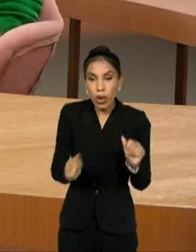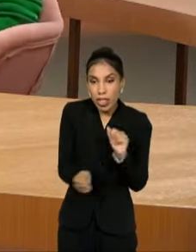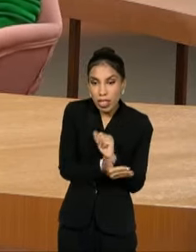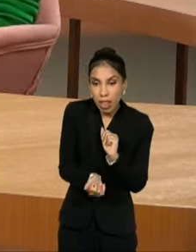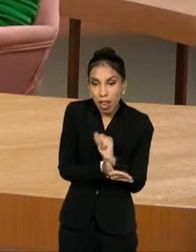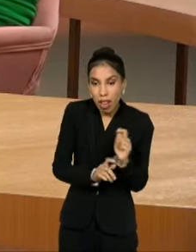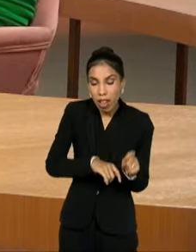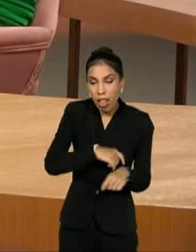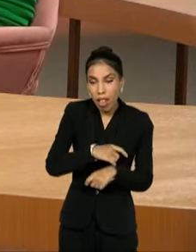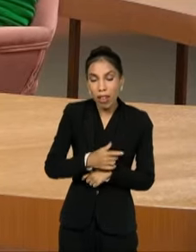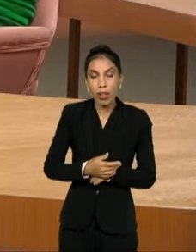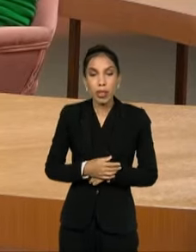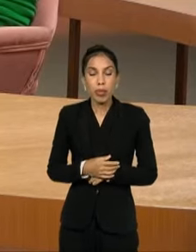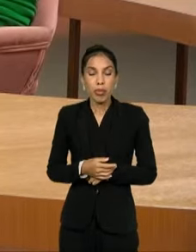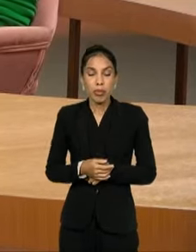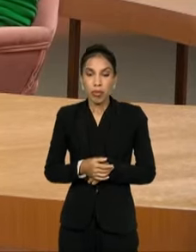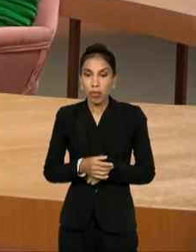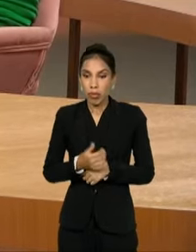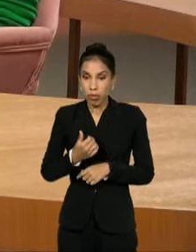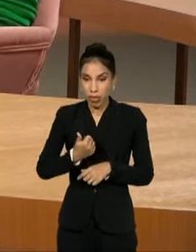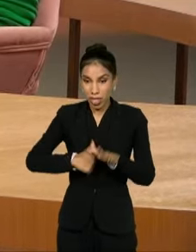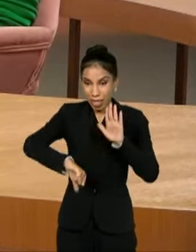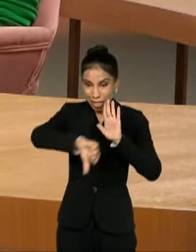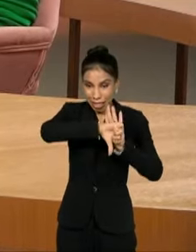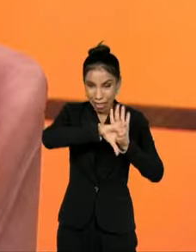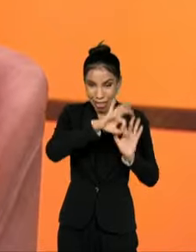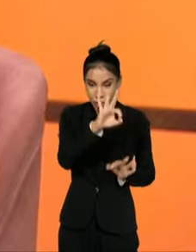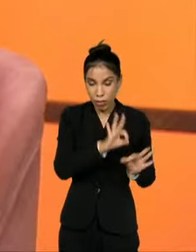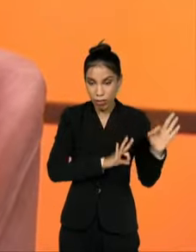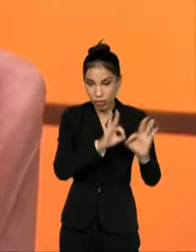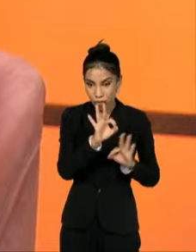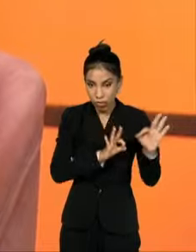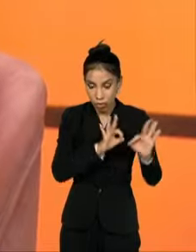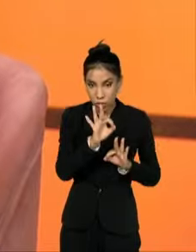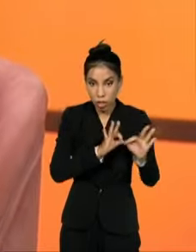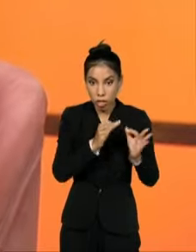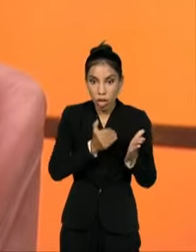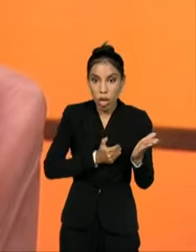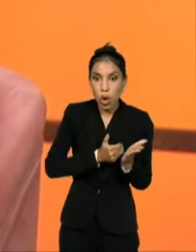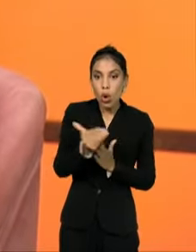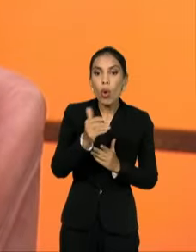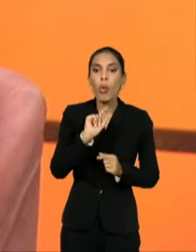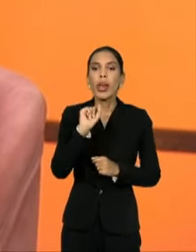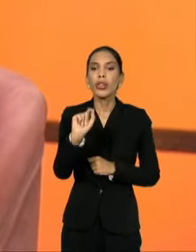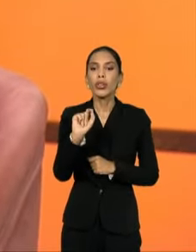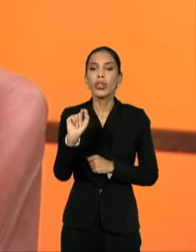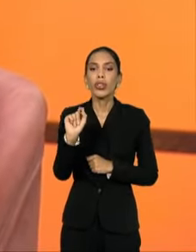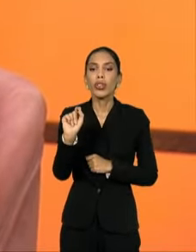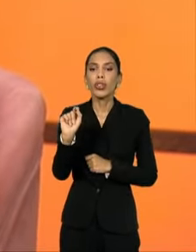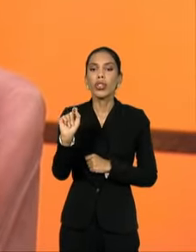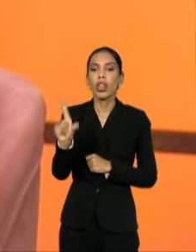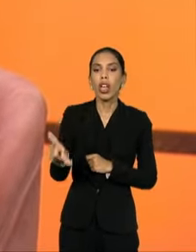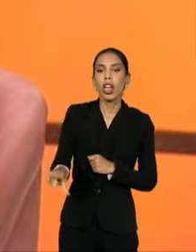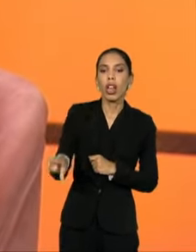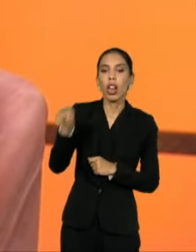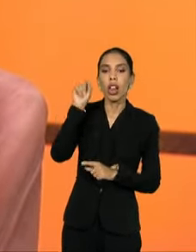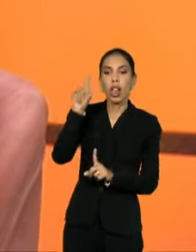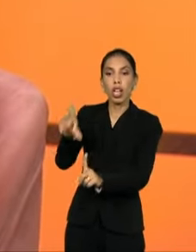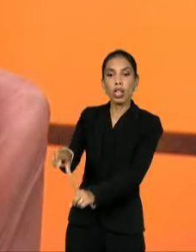bastasse esse crime organizado, eles começam a eleger... É isso, a milícia é